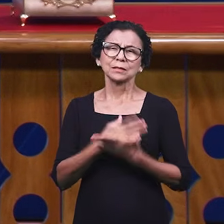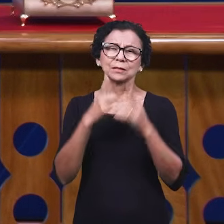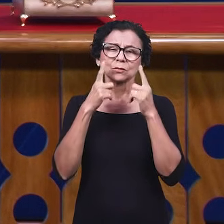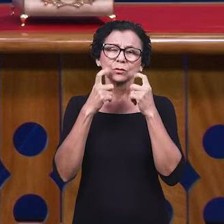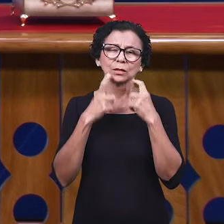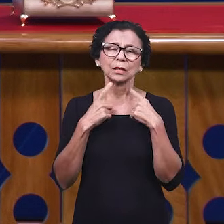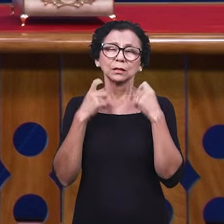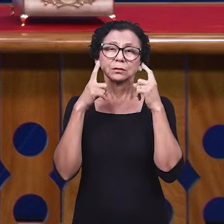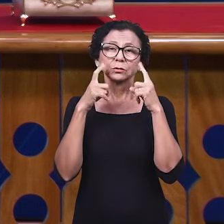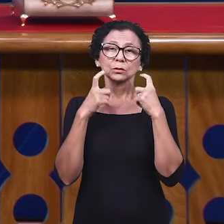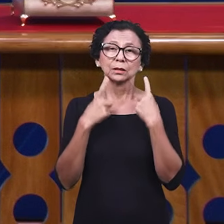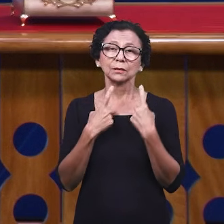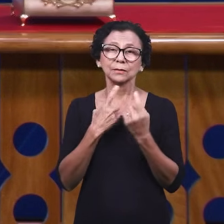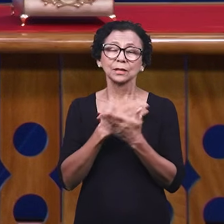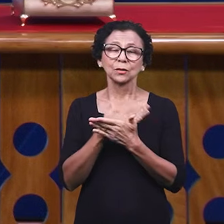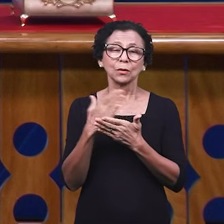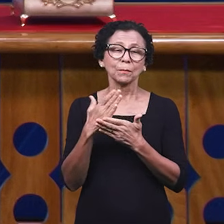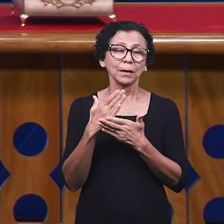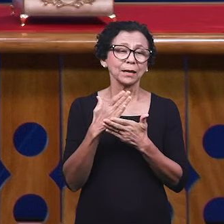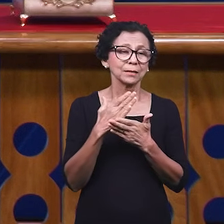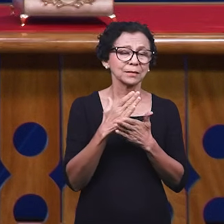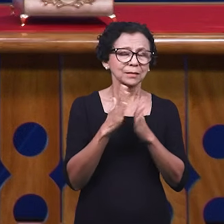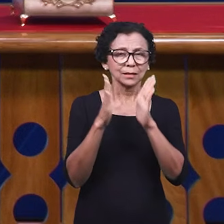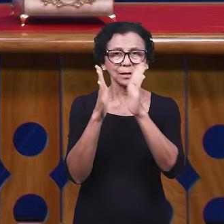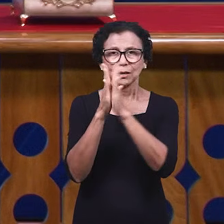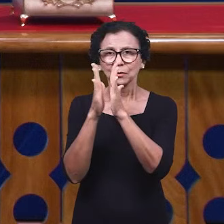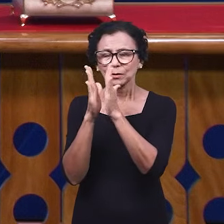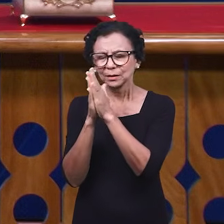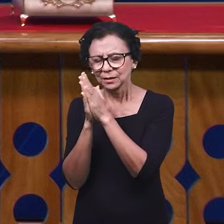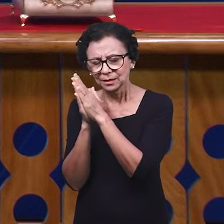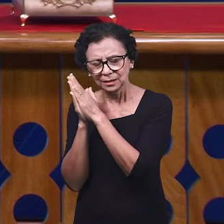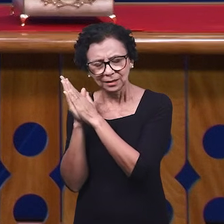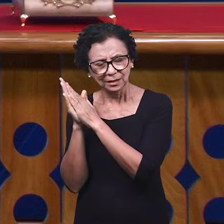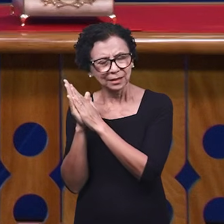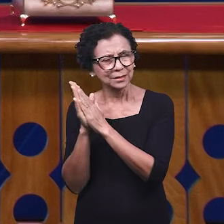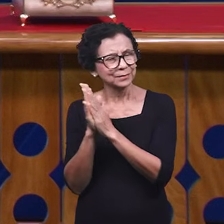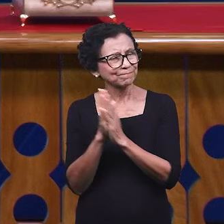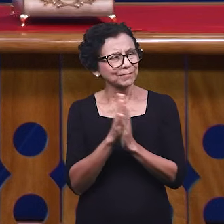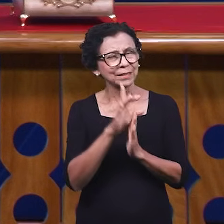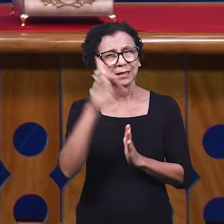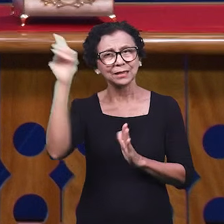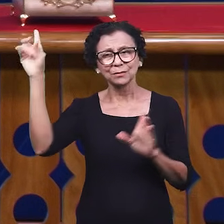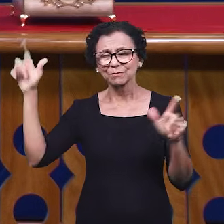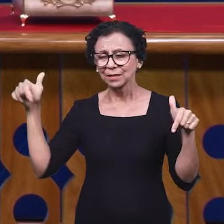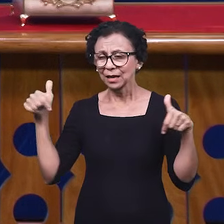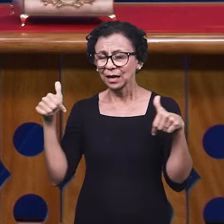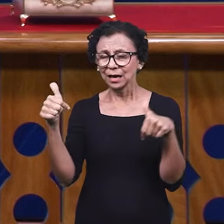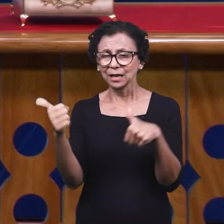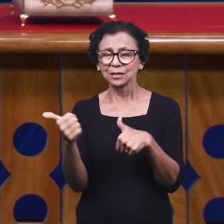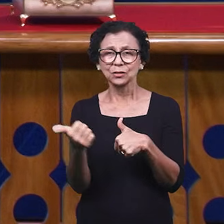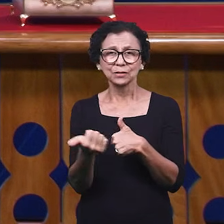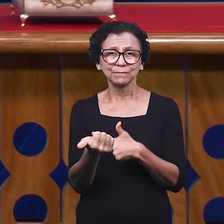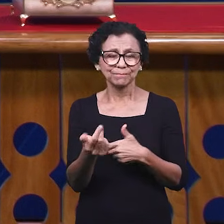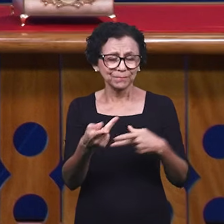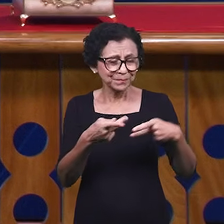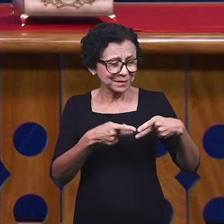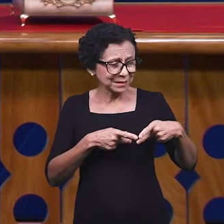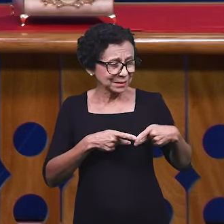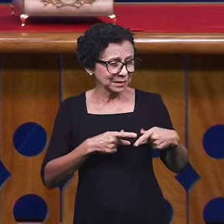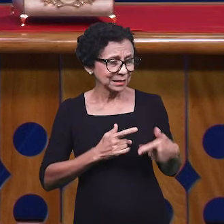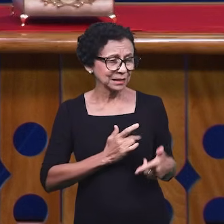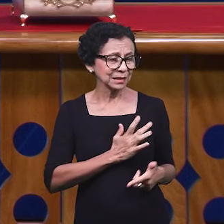terminar. Você começa com palavras, mas logo a presença de Deus e aquele momento e as suas